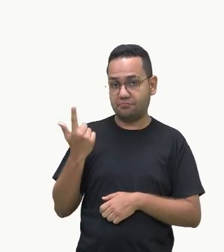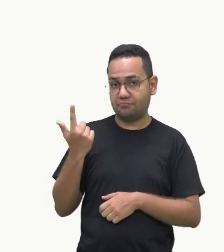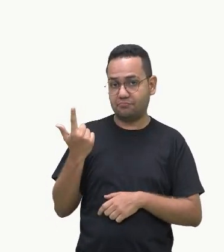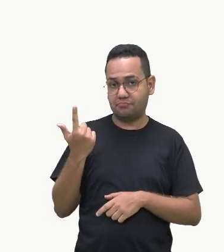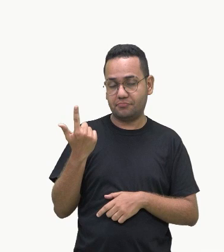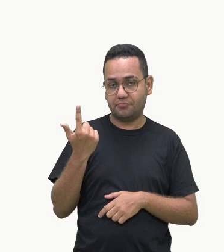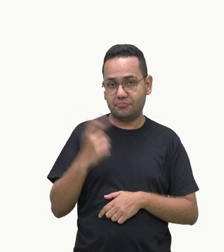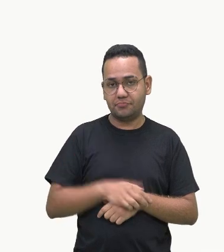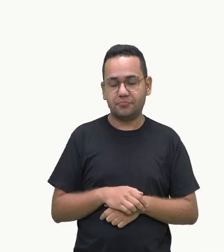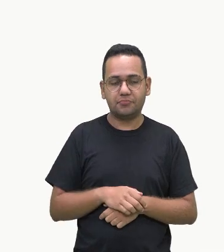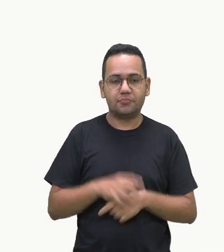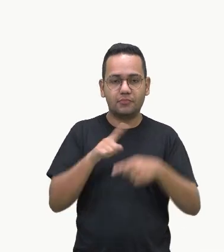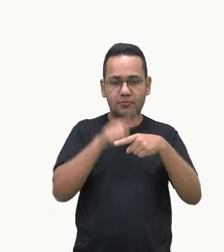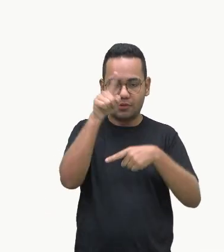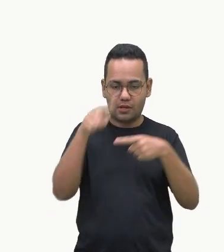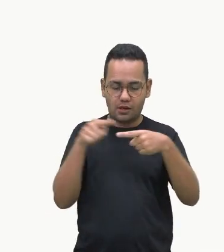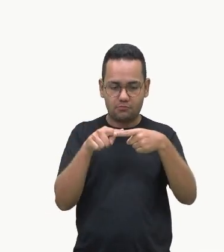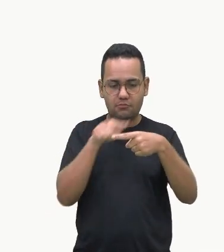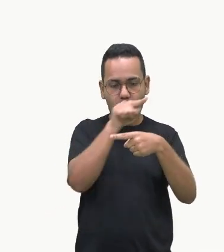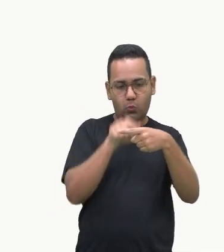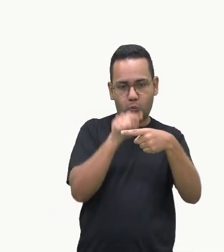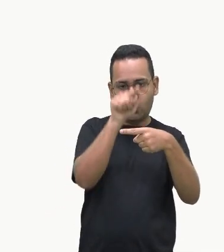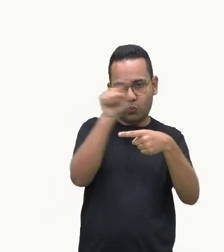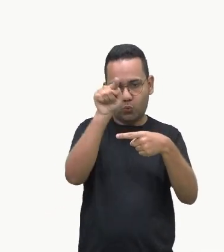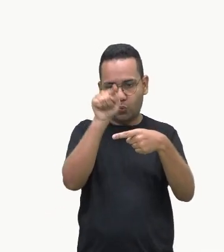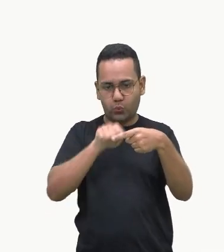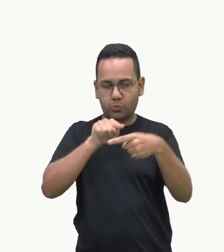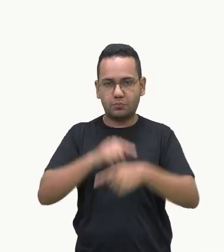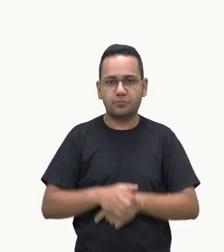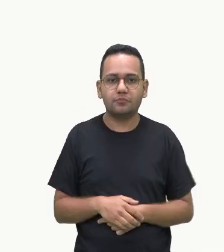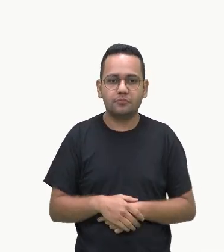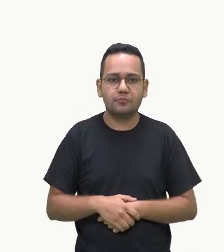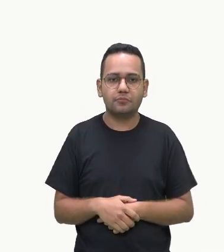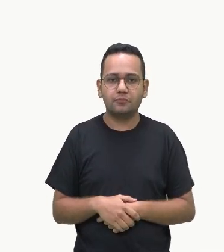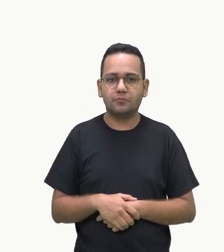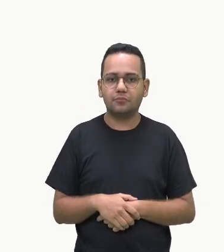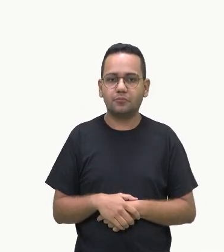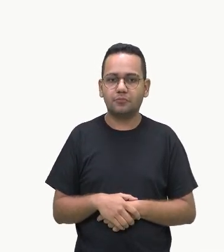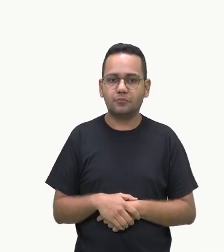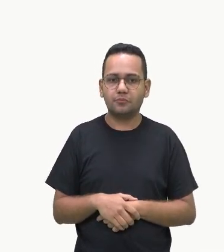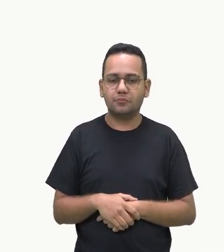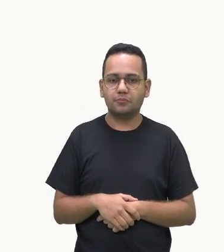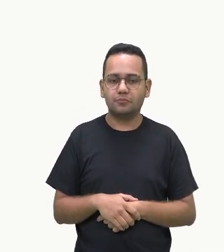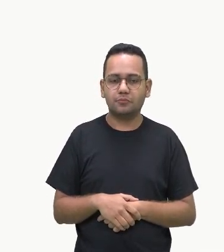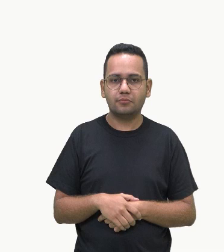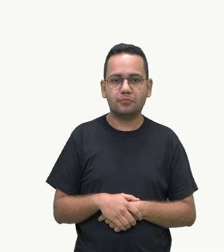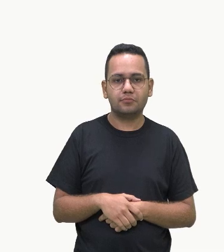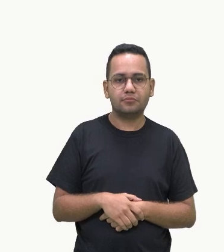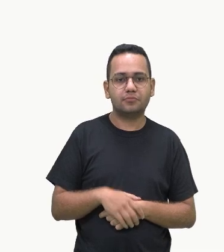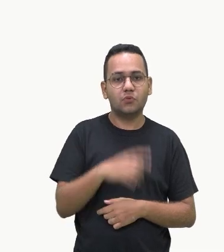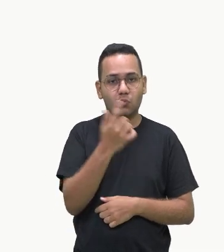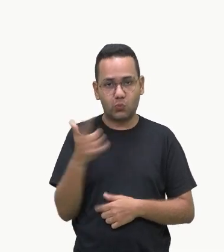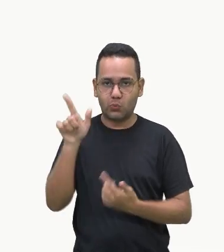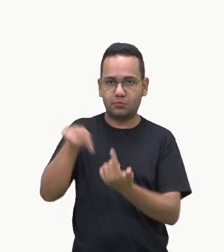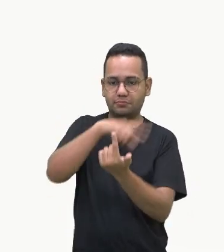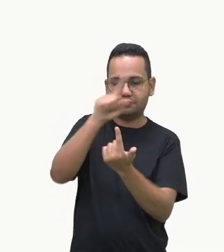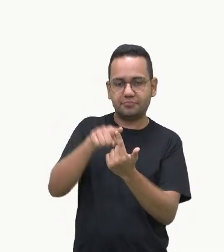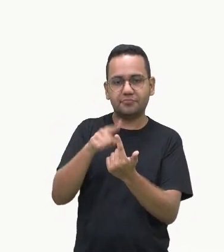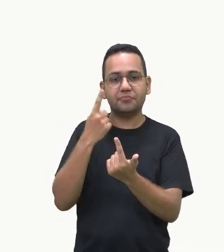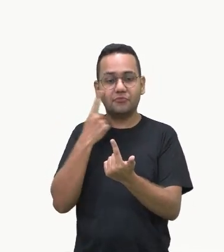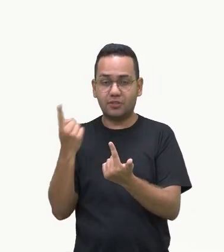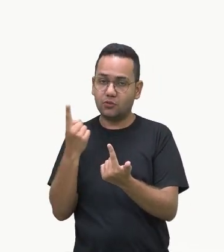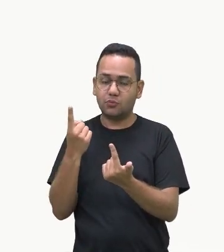ângulos internos. E se você perceber, em todos eles, você vai aí, ó, localizar